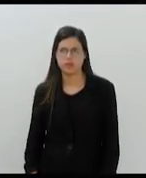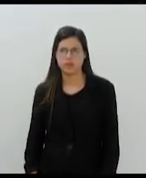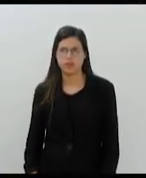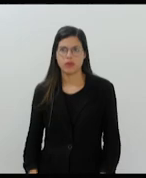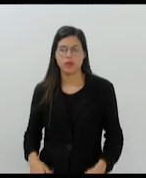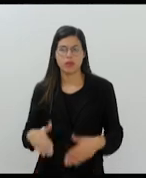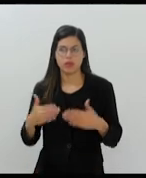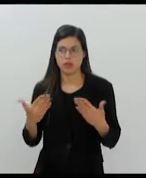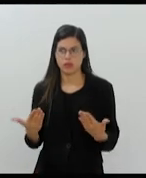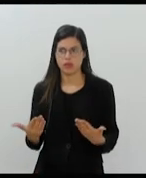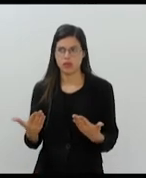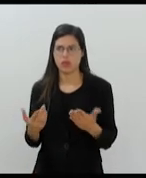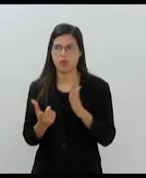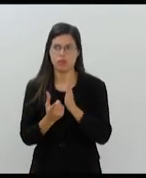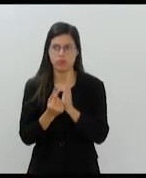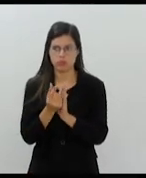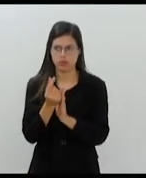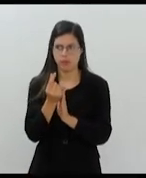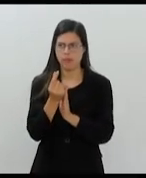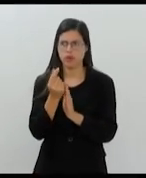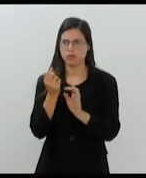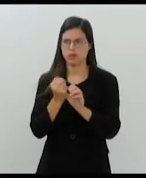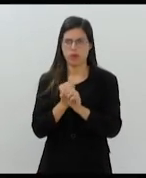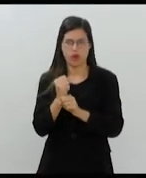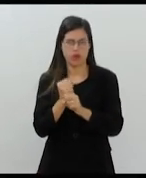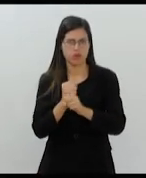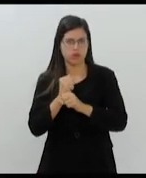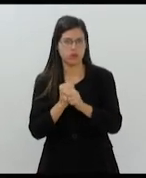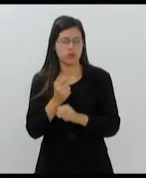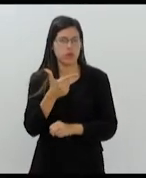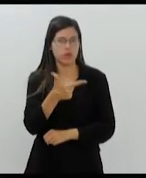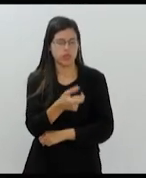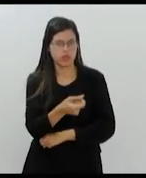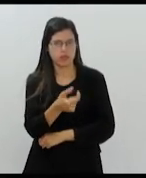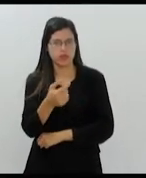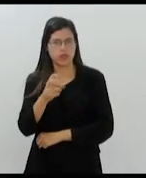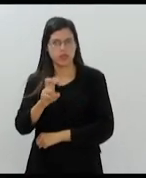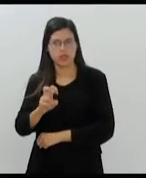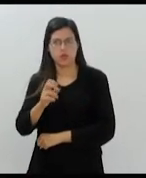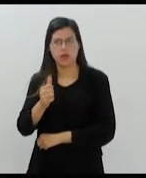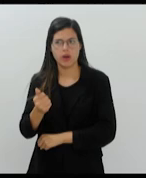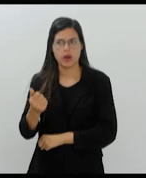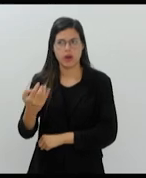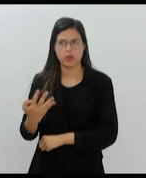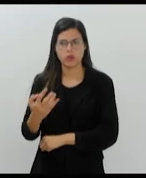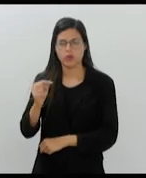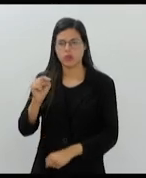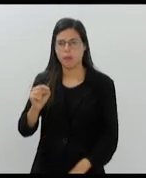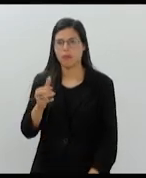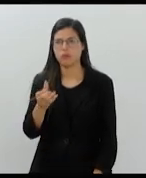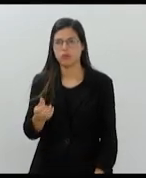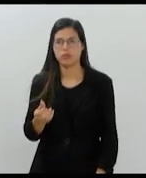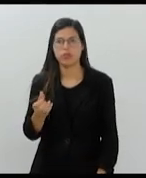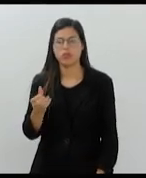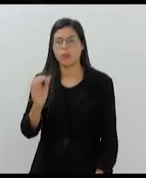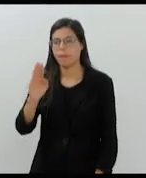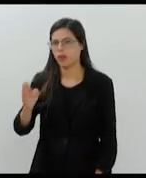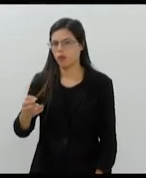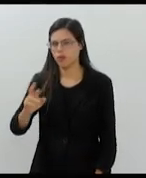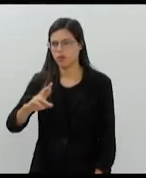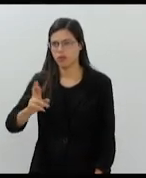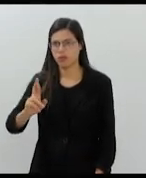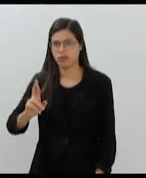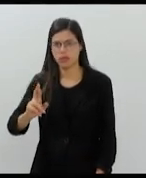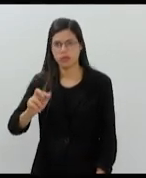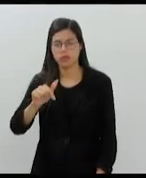Então, o rombo do orçamento de 2025 é de 14,6 bilhões de reais.